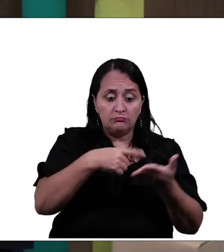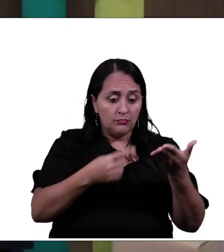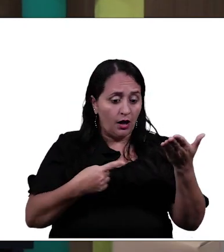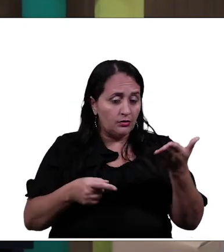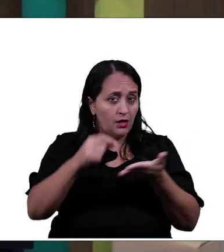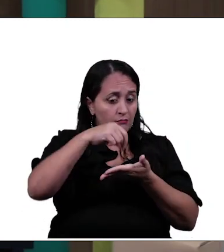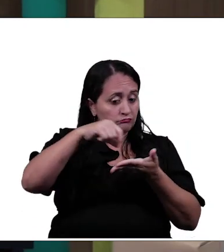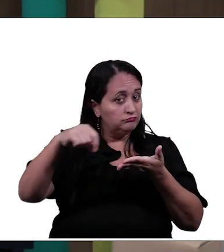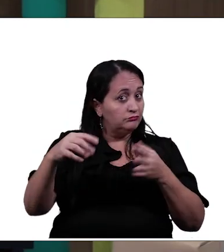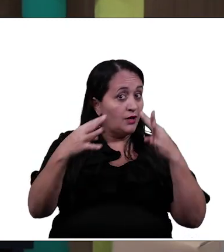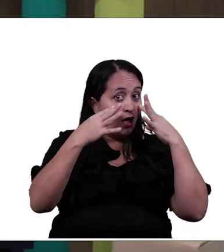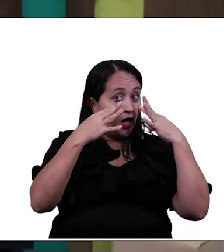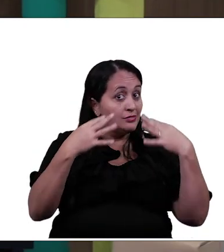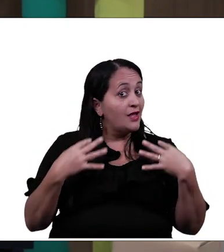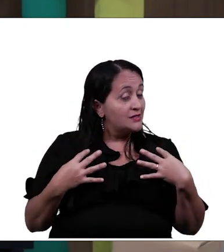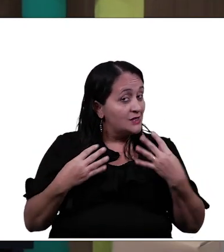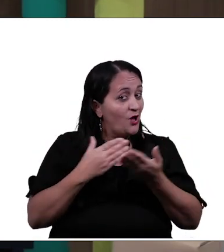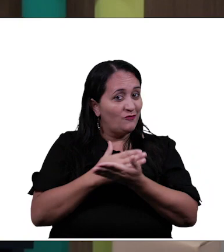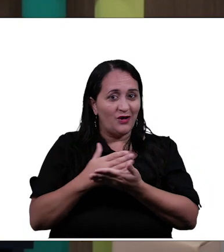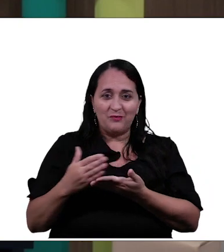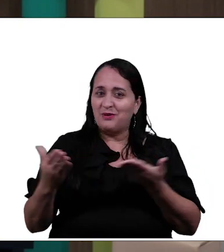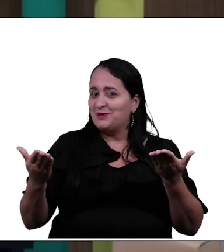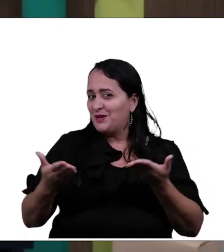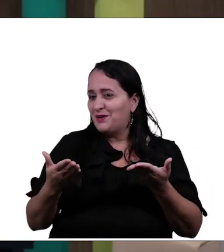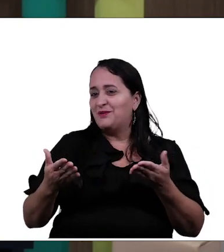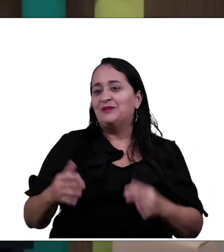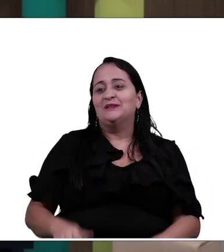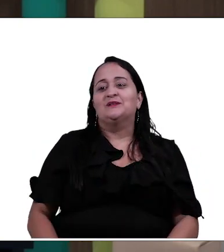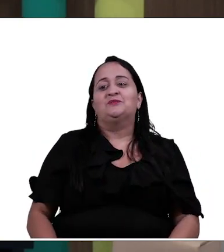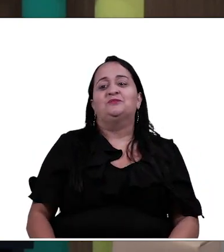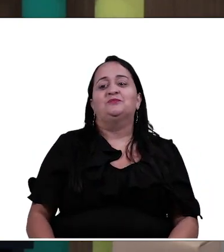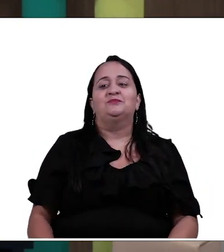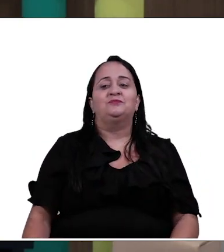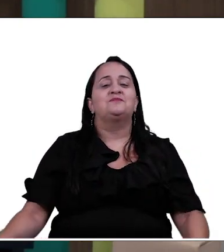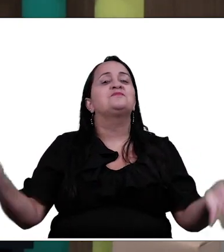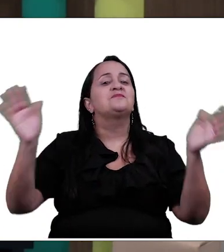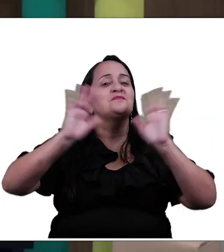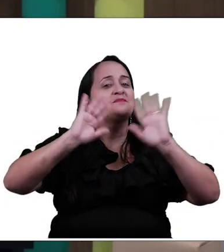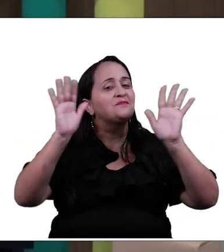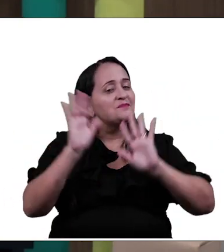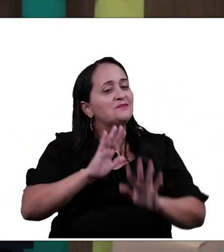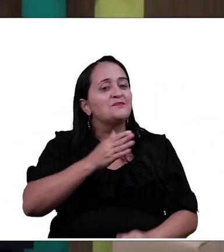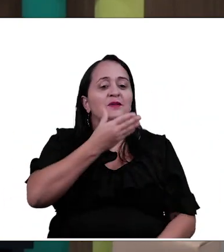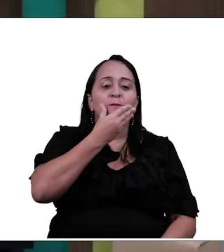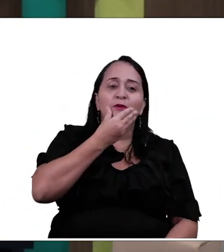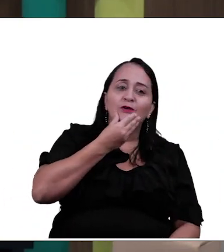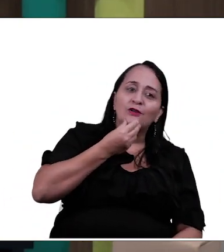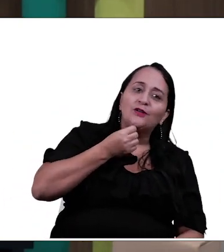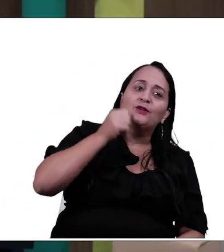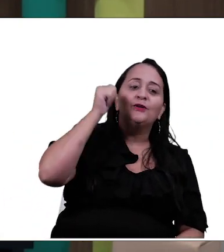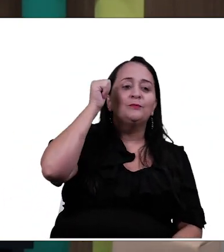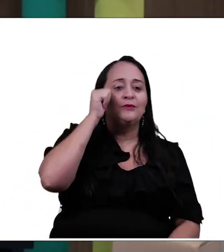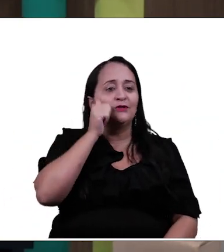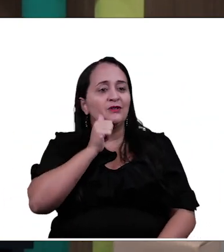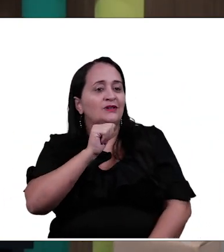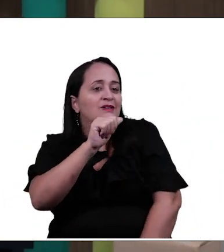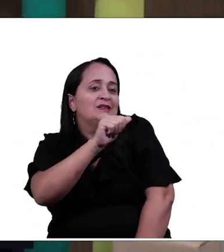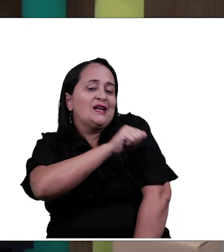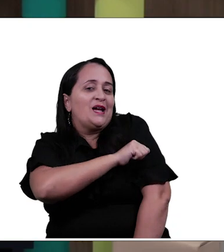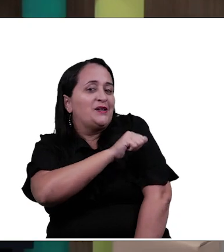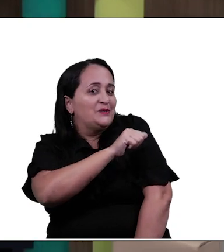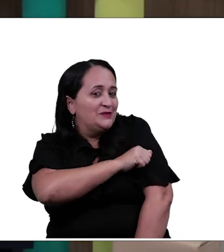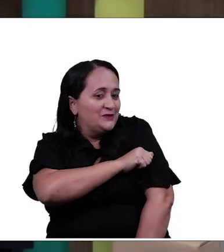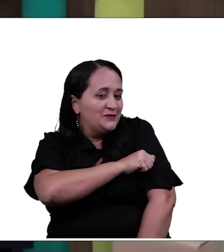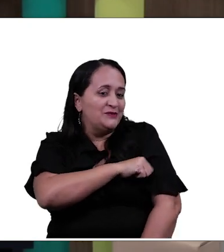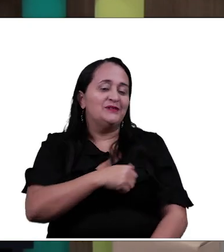o que é um número racional. Por definição, um número racional é todo número